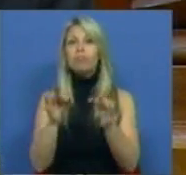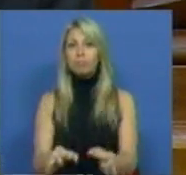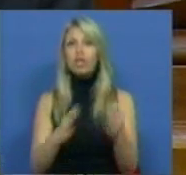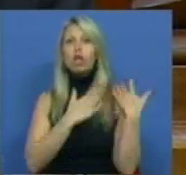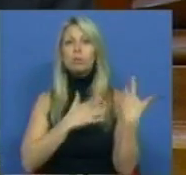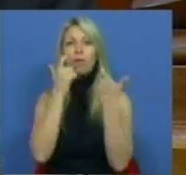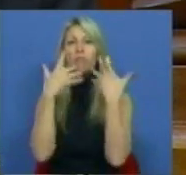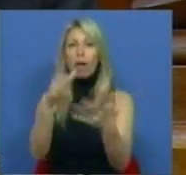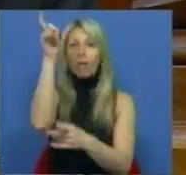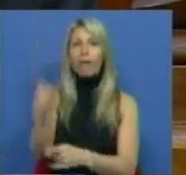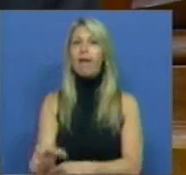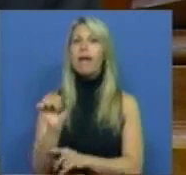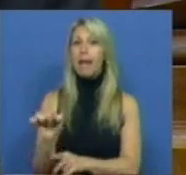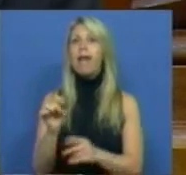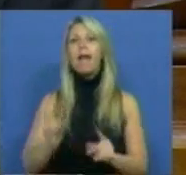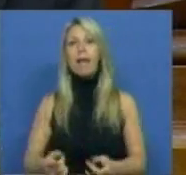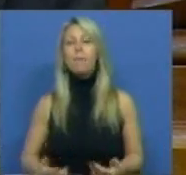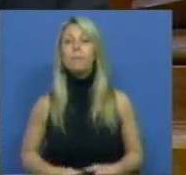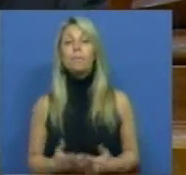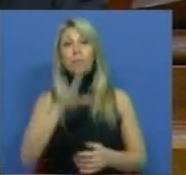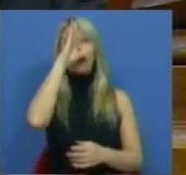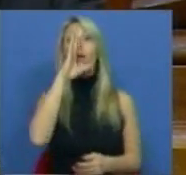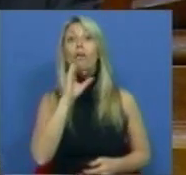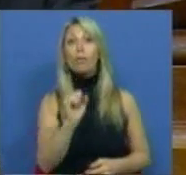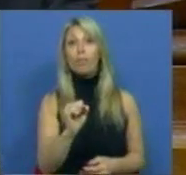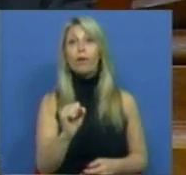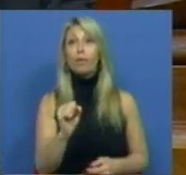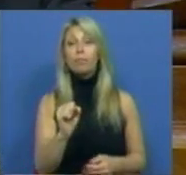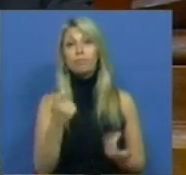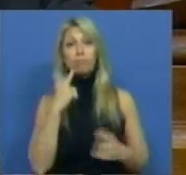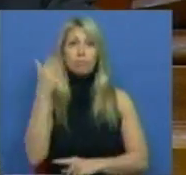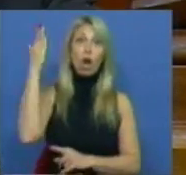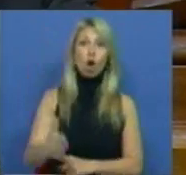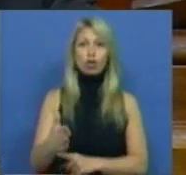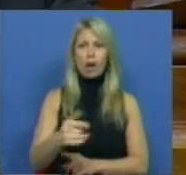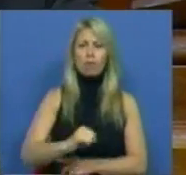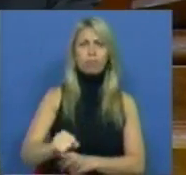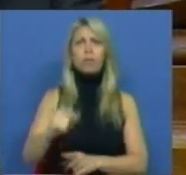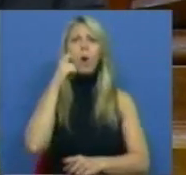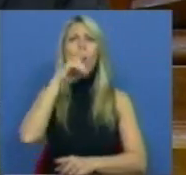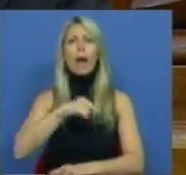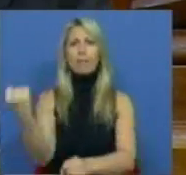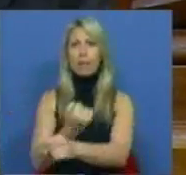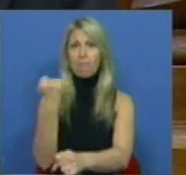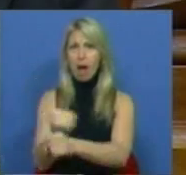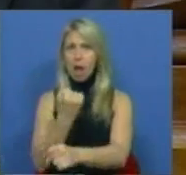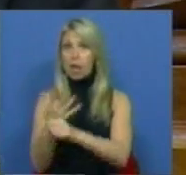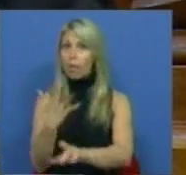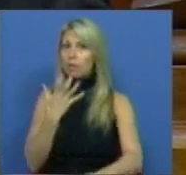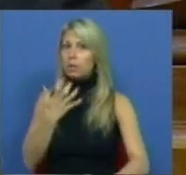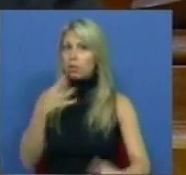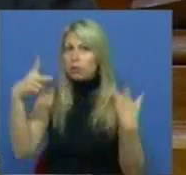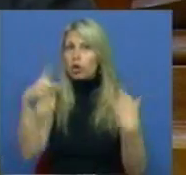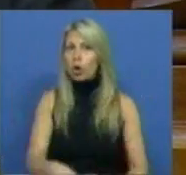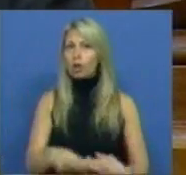exclusiva responsabilidade. O Governo, tão austero com quem trabalha, tão rigoroso no corte